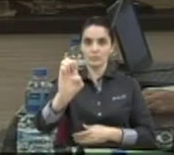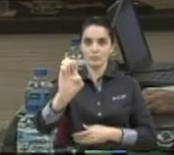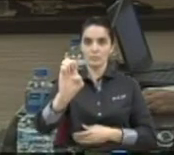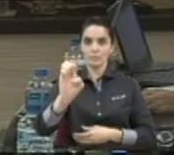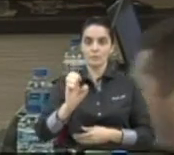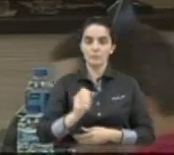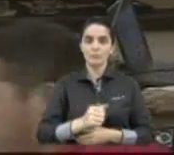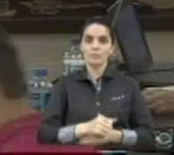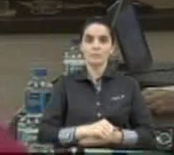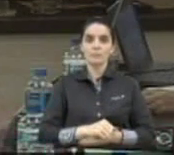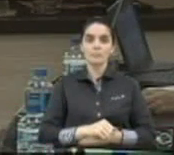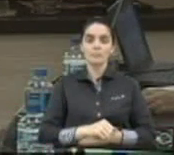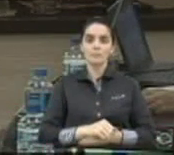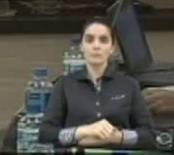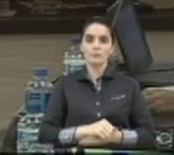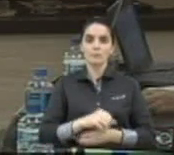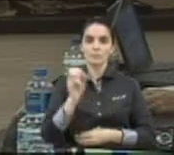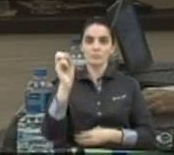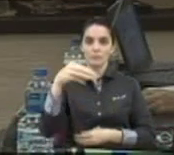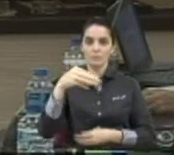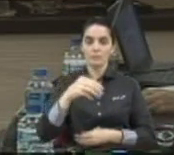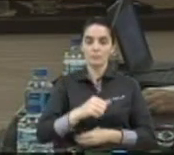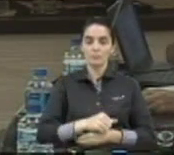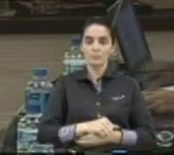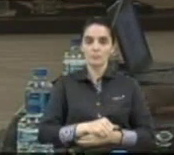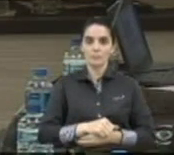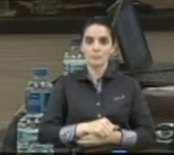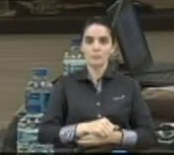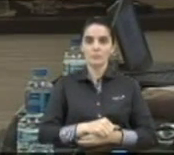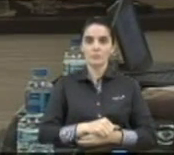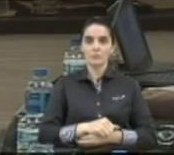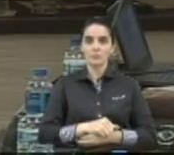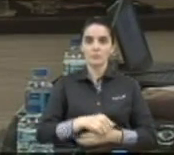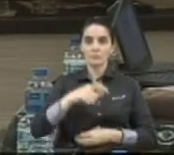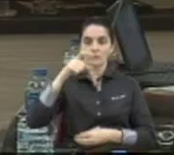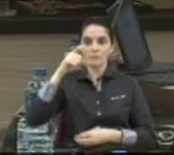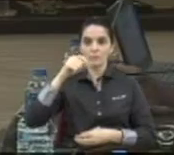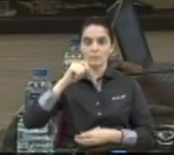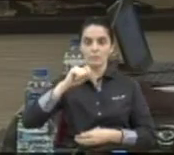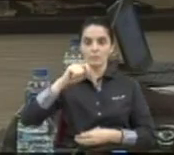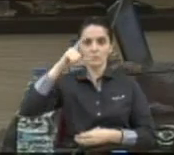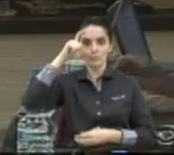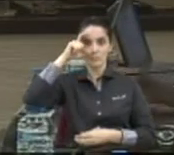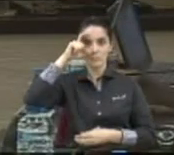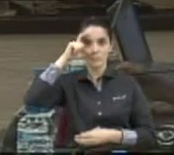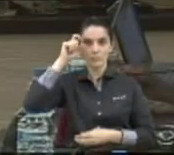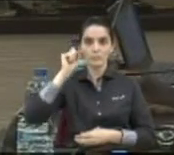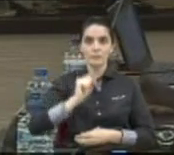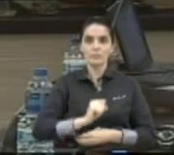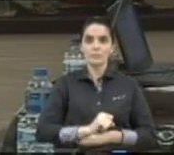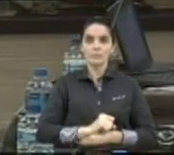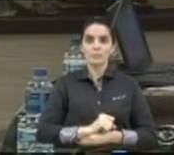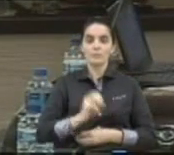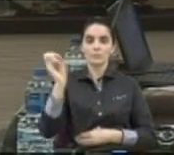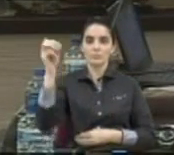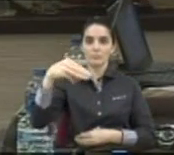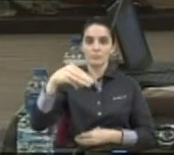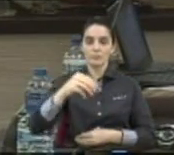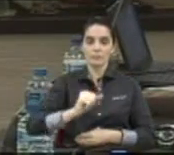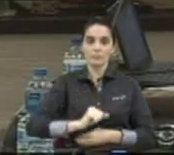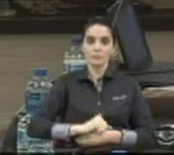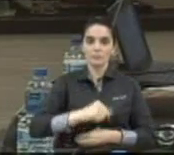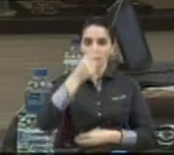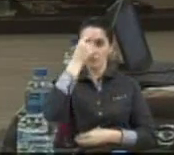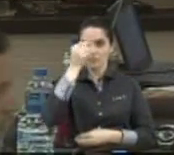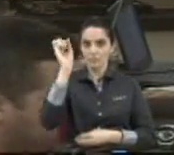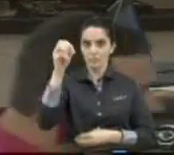a retirada. Sim. Sou a favor. Vereador Zé da, vereador Farid? Sim. Vereador